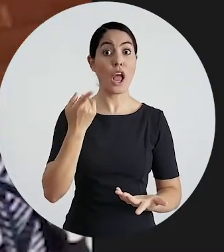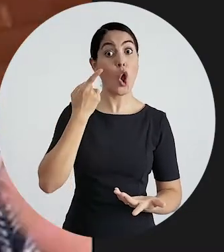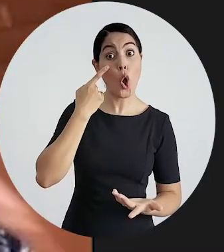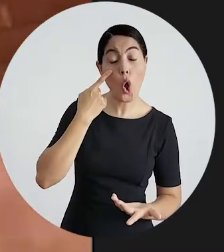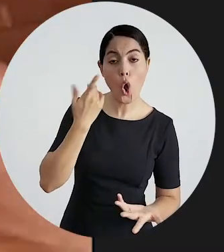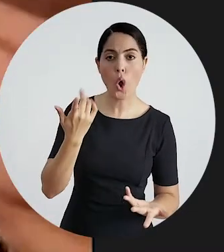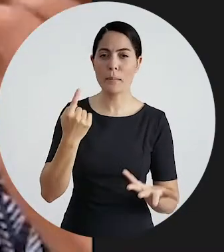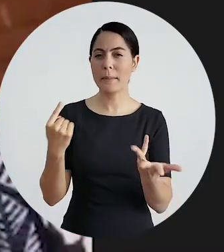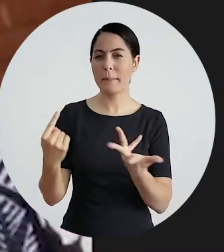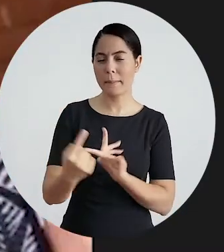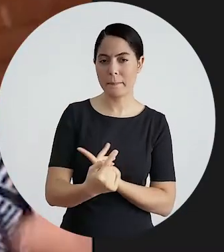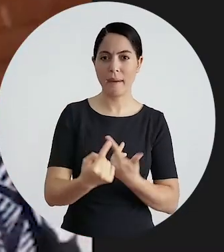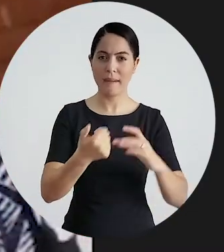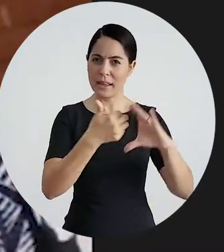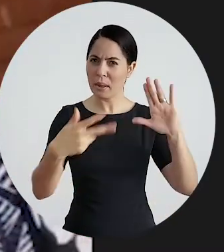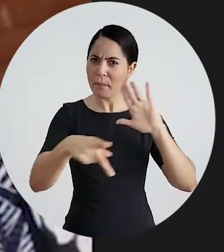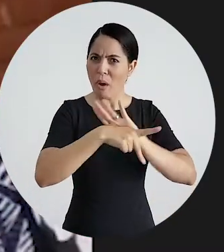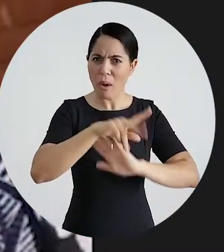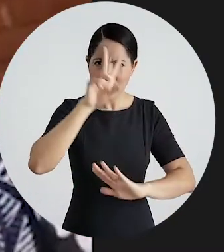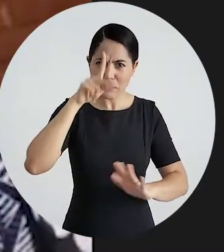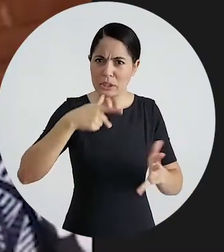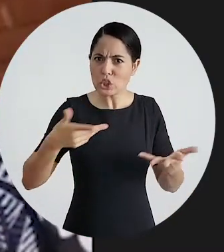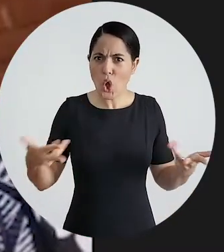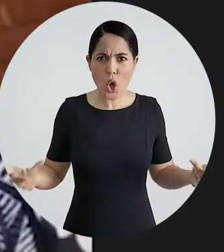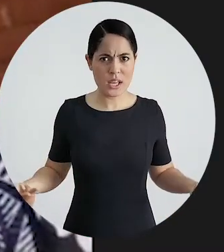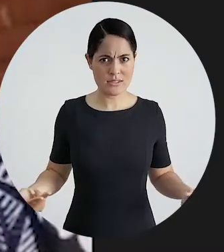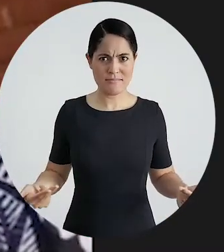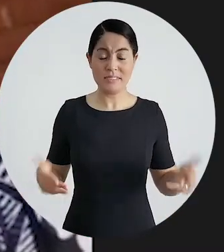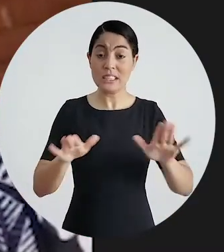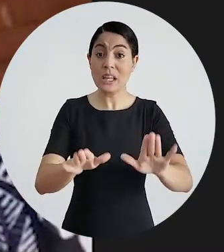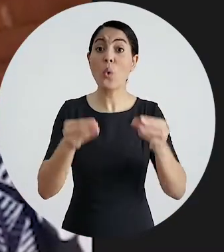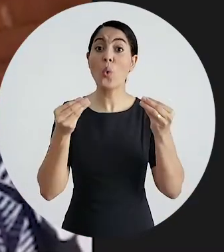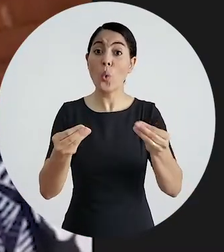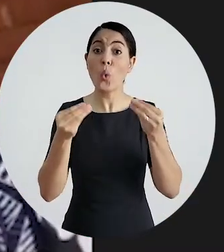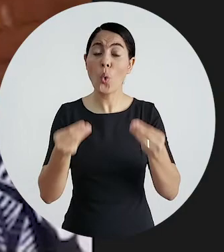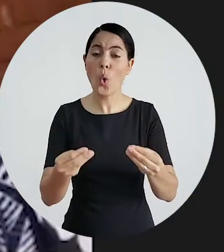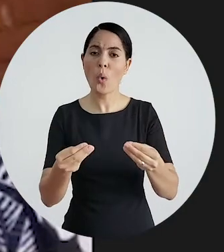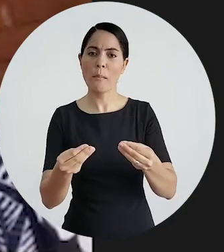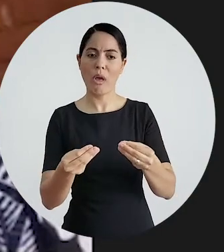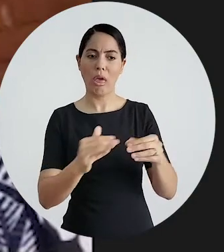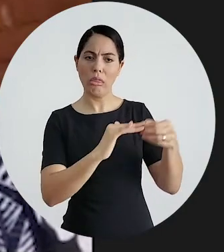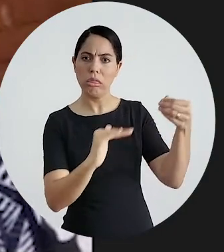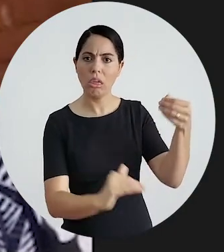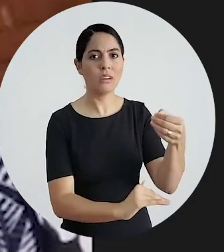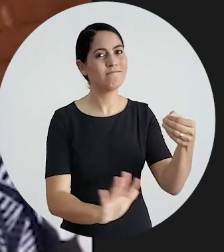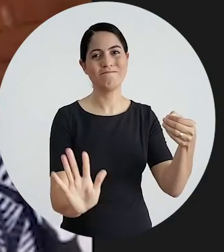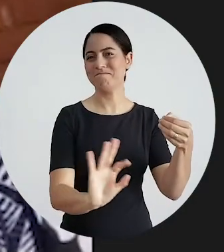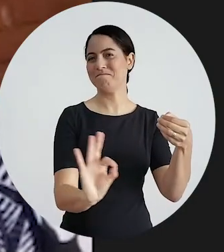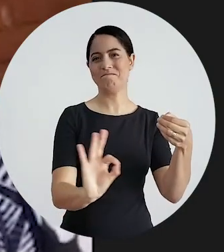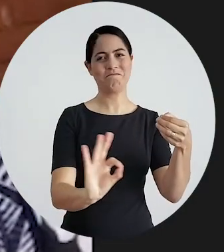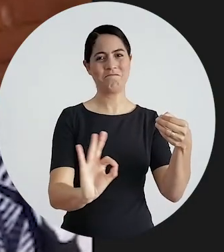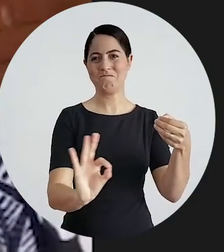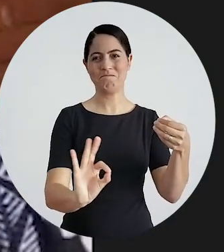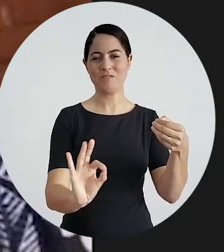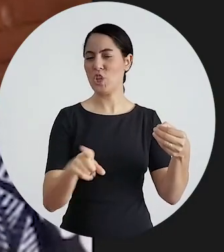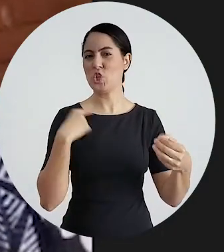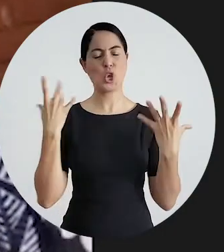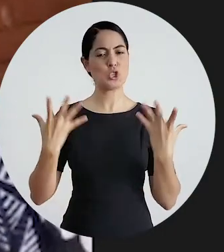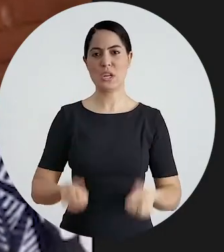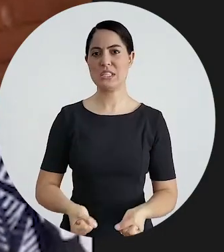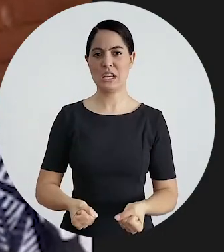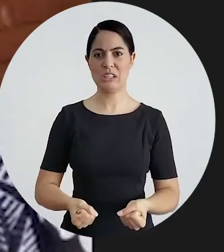os cabelos, os olhos, enfim, não é? Tendo essas pessoas como pessoas de raça inferior,